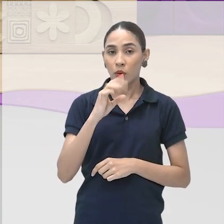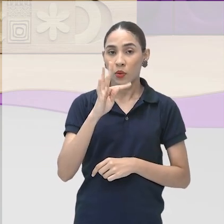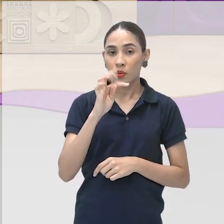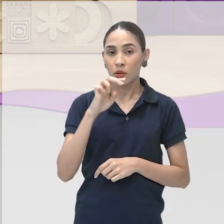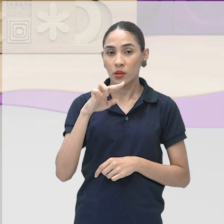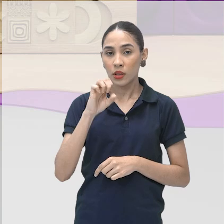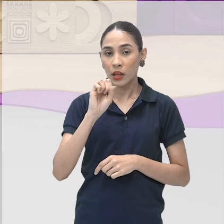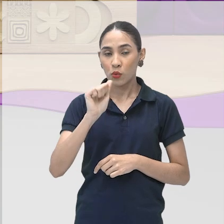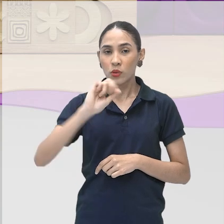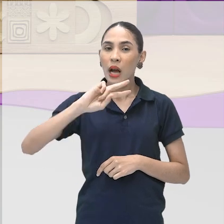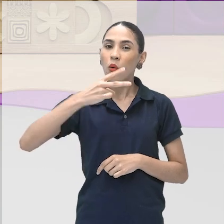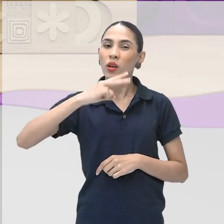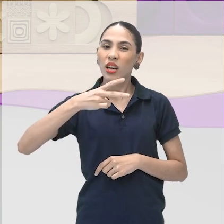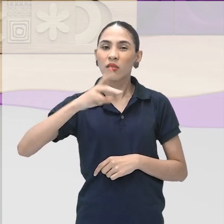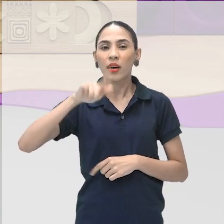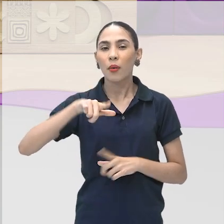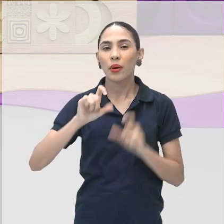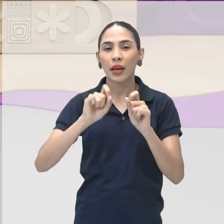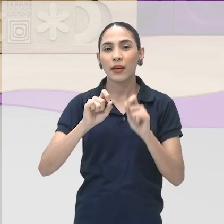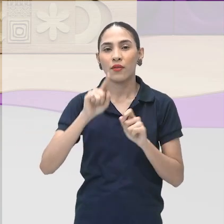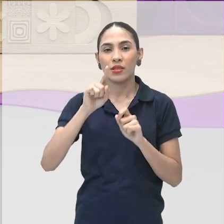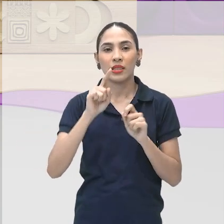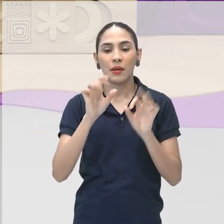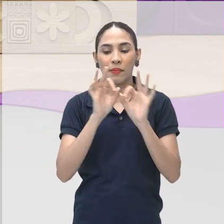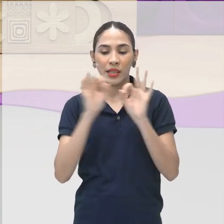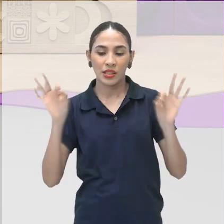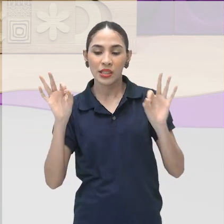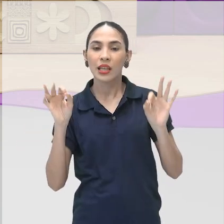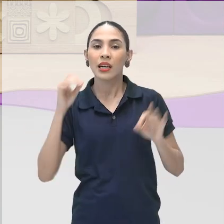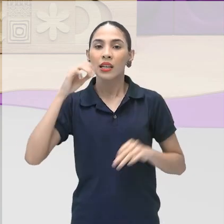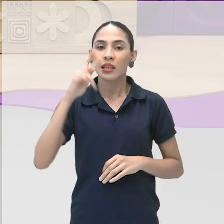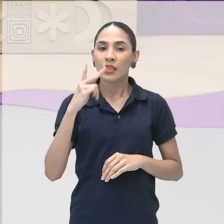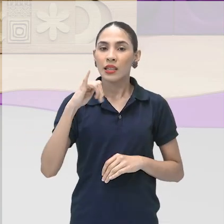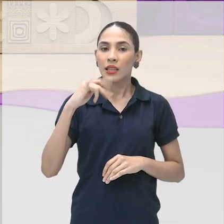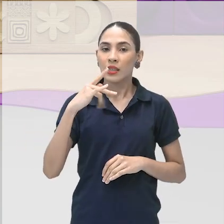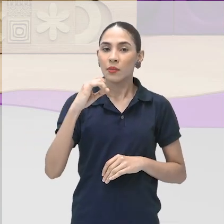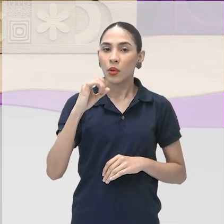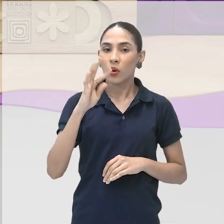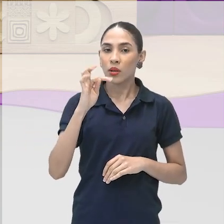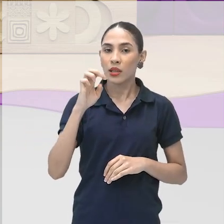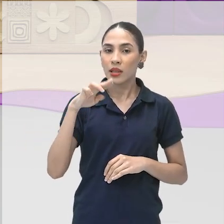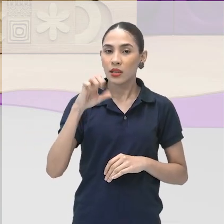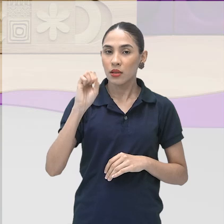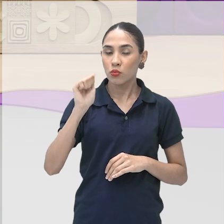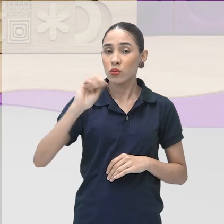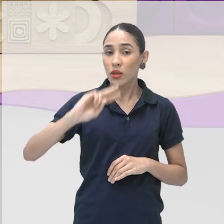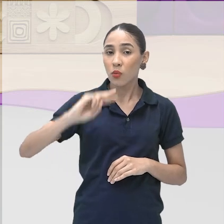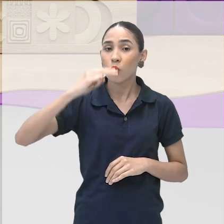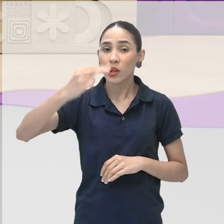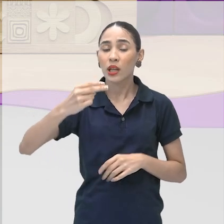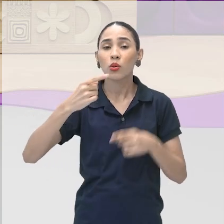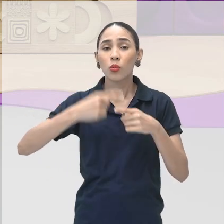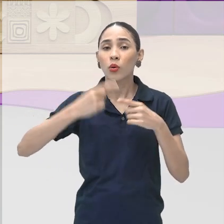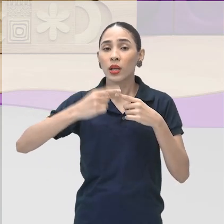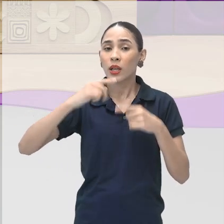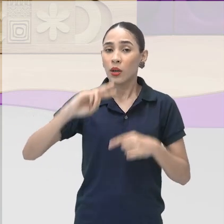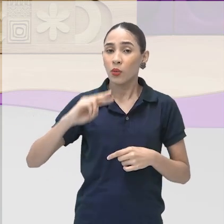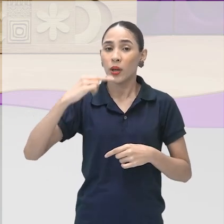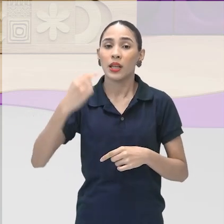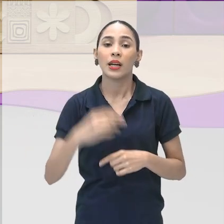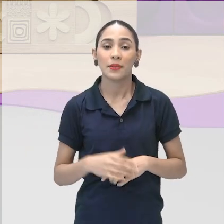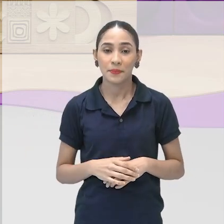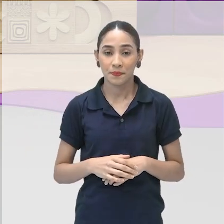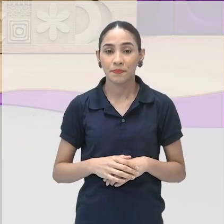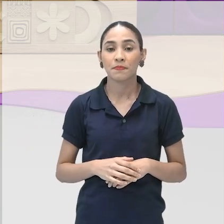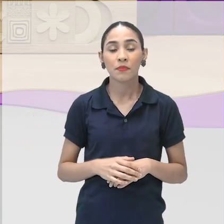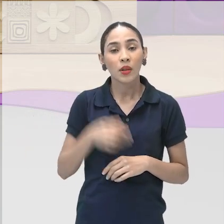é a hipotenusa ao quadrado? É simplesmente você ter a medida da hipotenusa elevado ao quadrado. E por que ao quadrado? É exatamente o quadrado